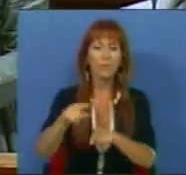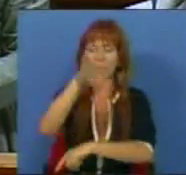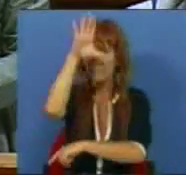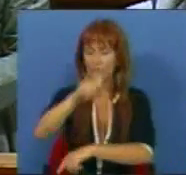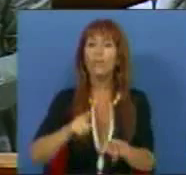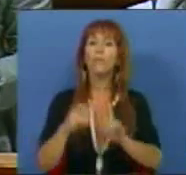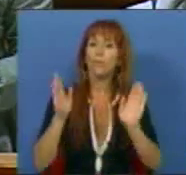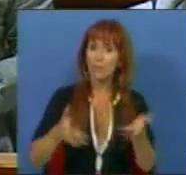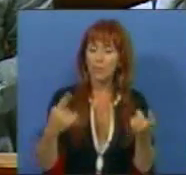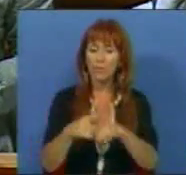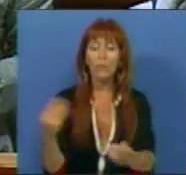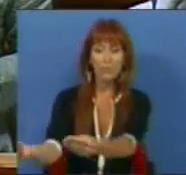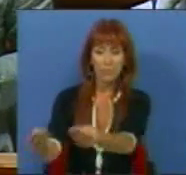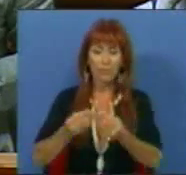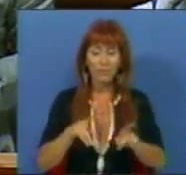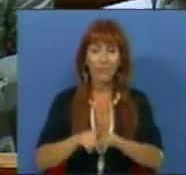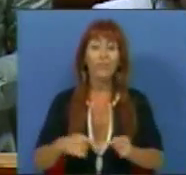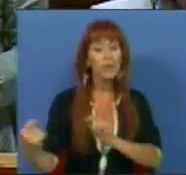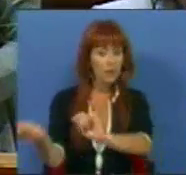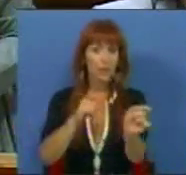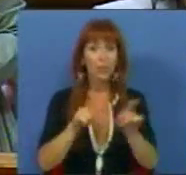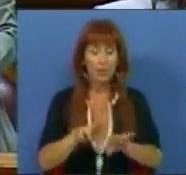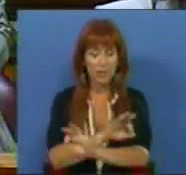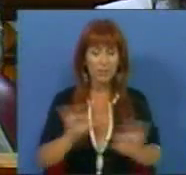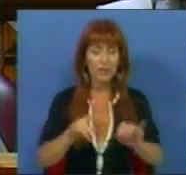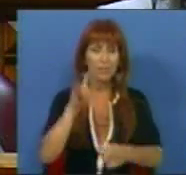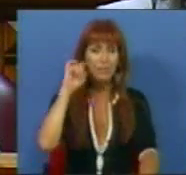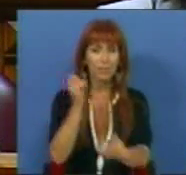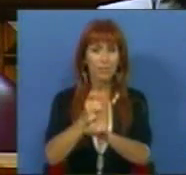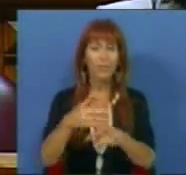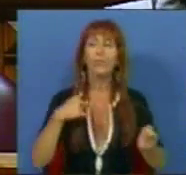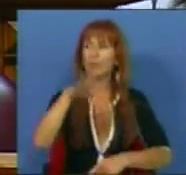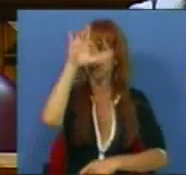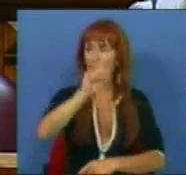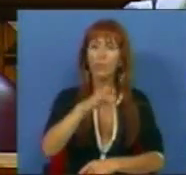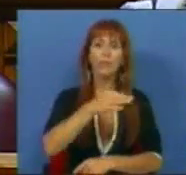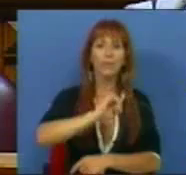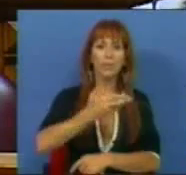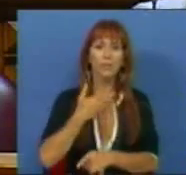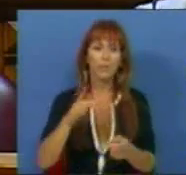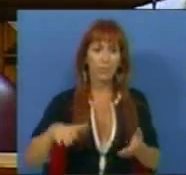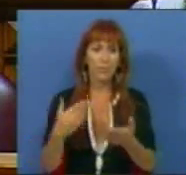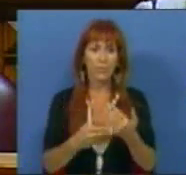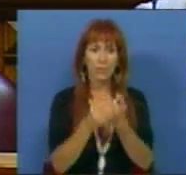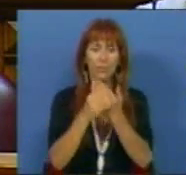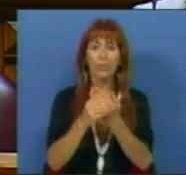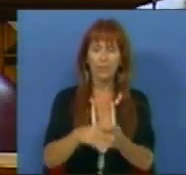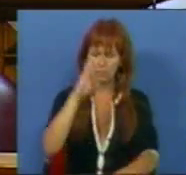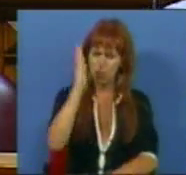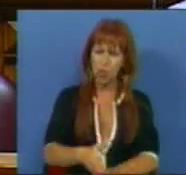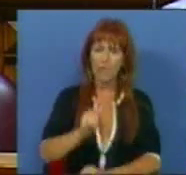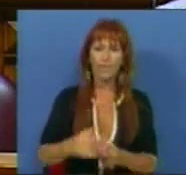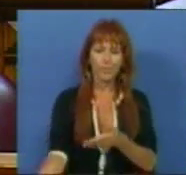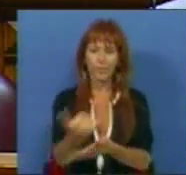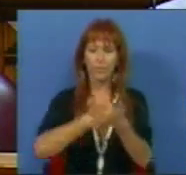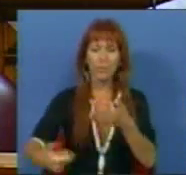Governo deveria ter trazido aqui este debate com a seriedade exigida. Governo e PSD deram a mão pela austeridade para